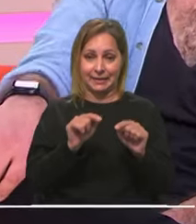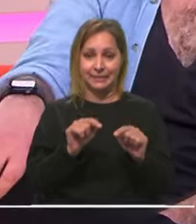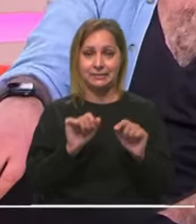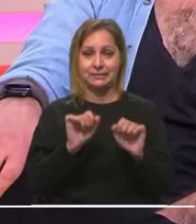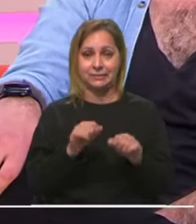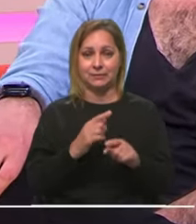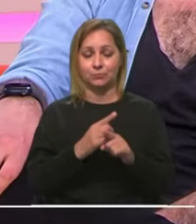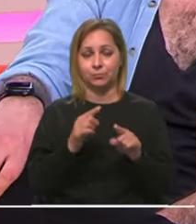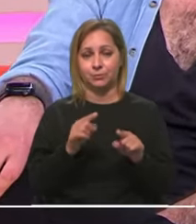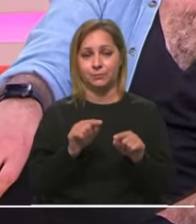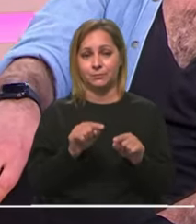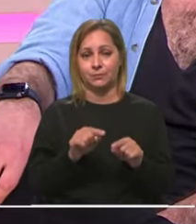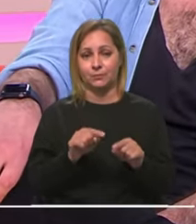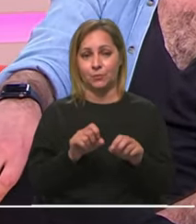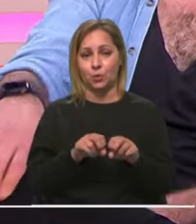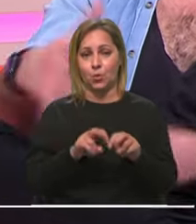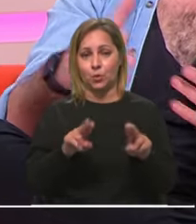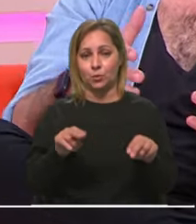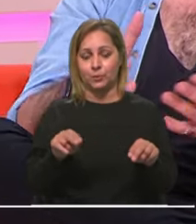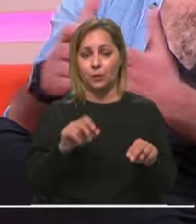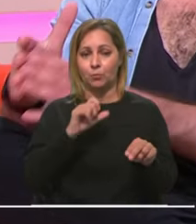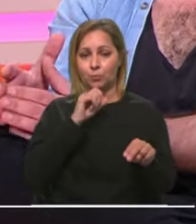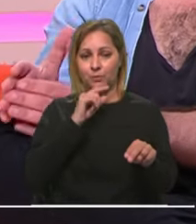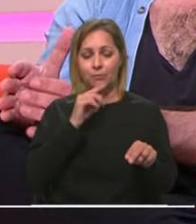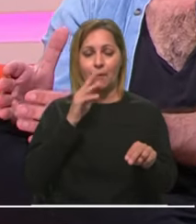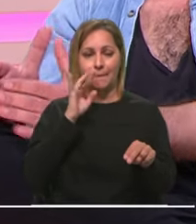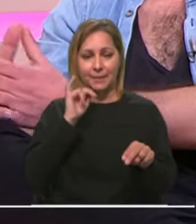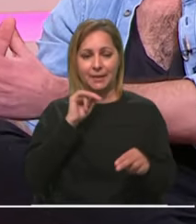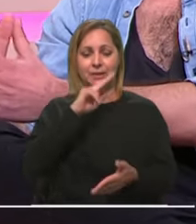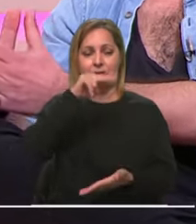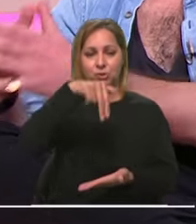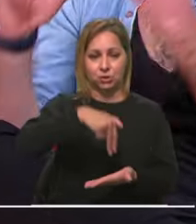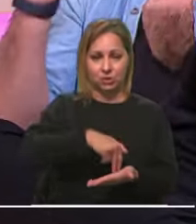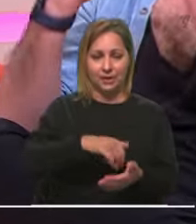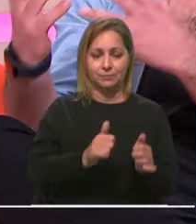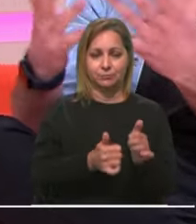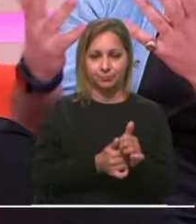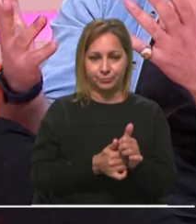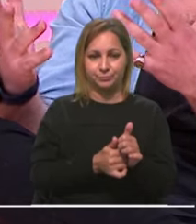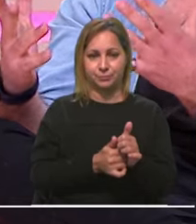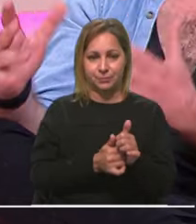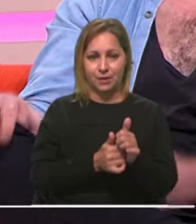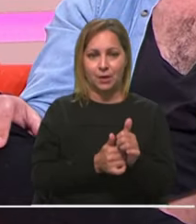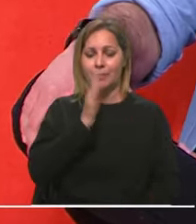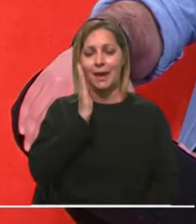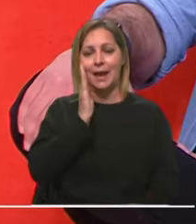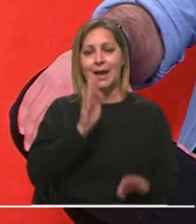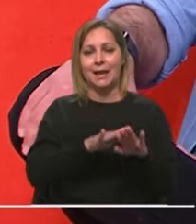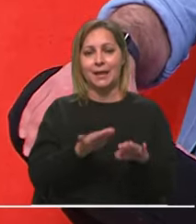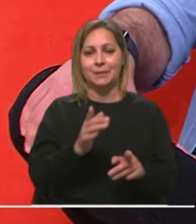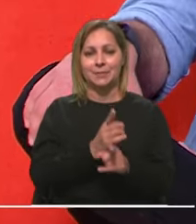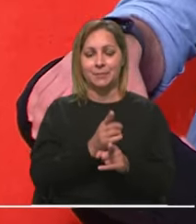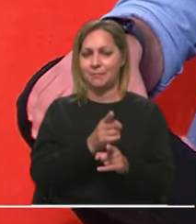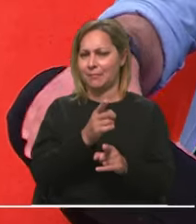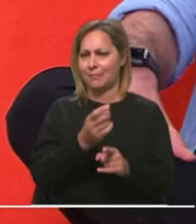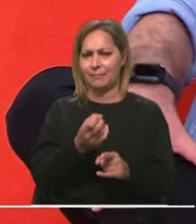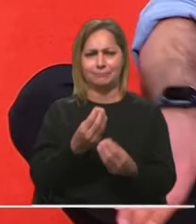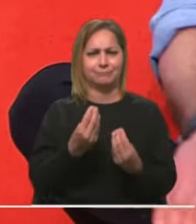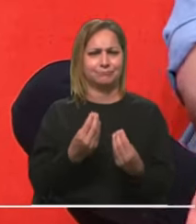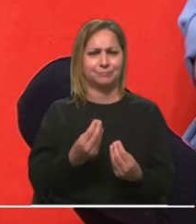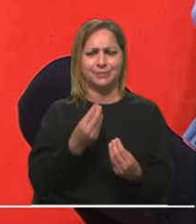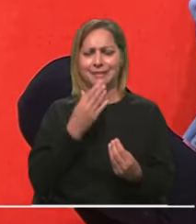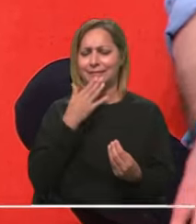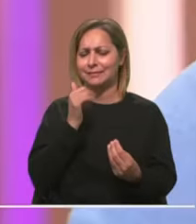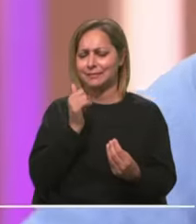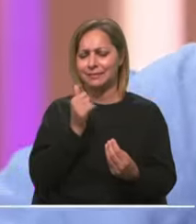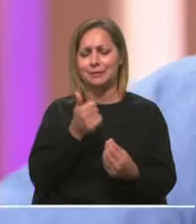era era era o o hospital que era permitido o pai e estar o tempo todo em treinamento da mãe e do bebé ficou muitíssimo bem